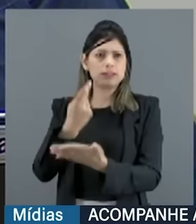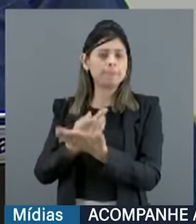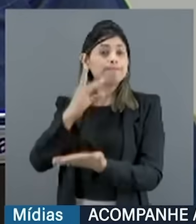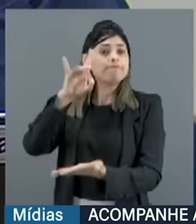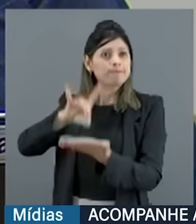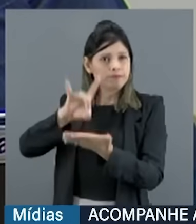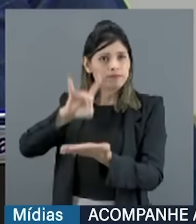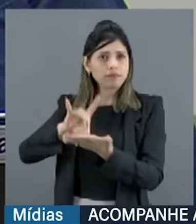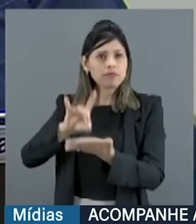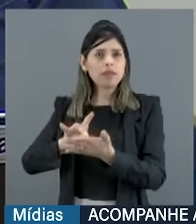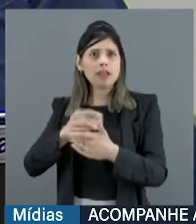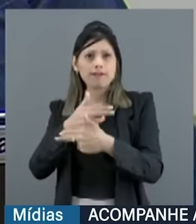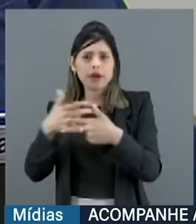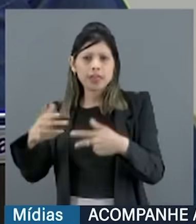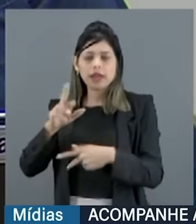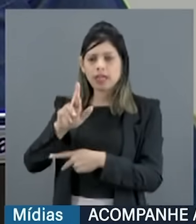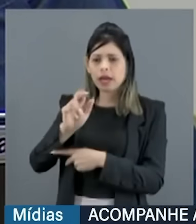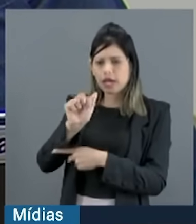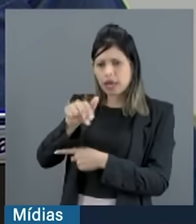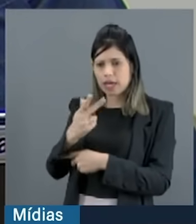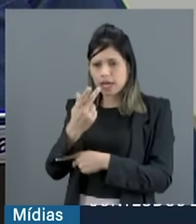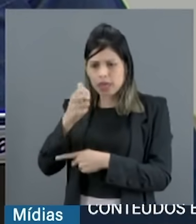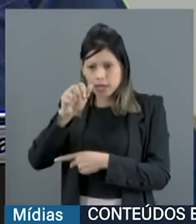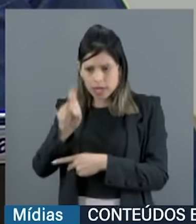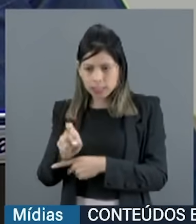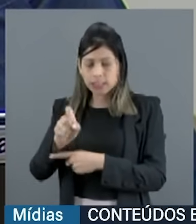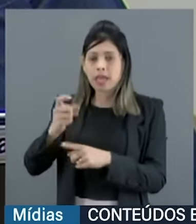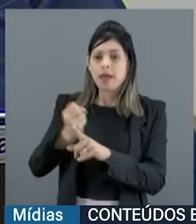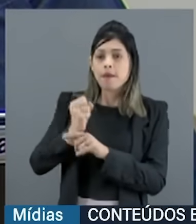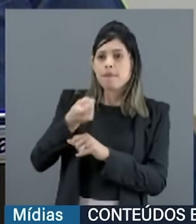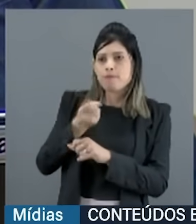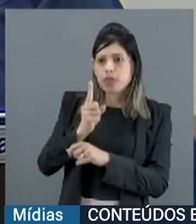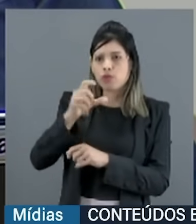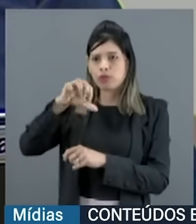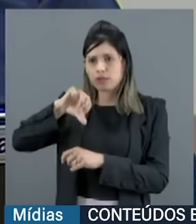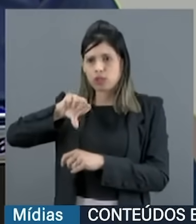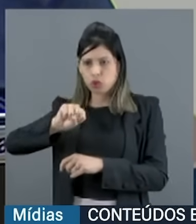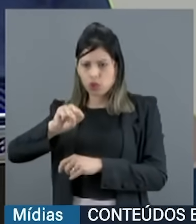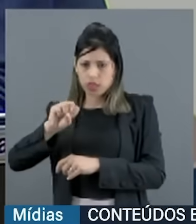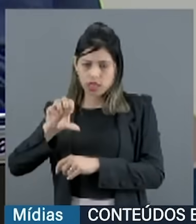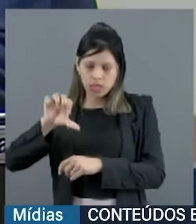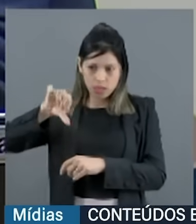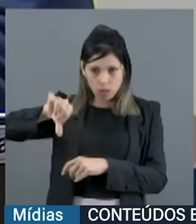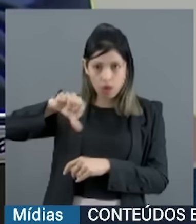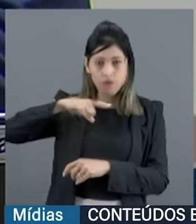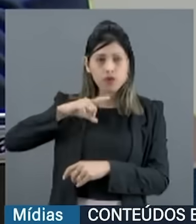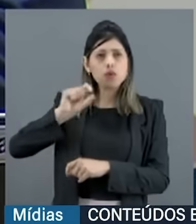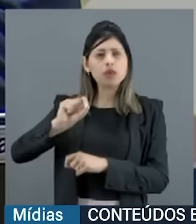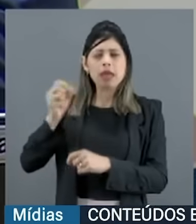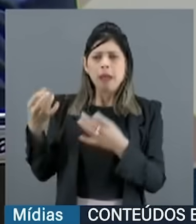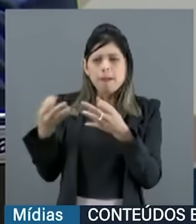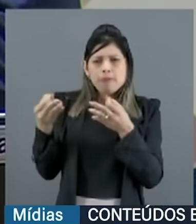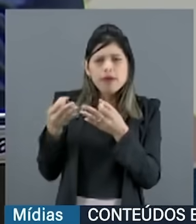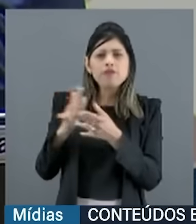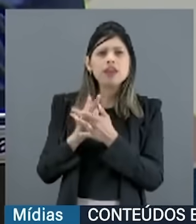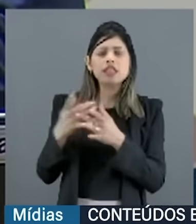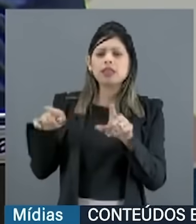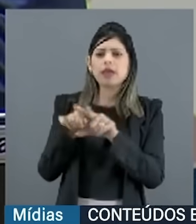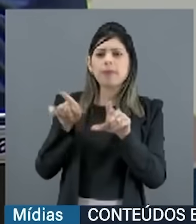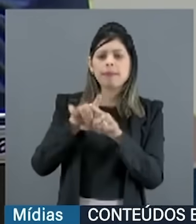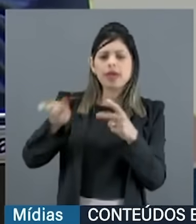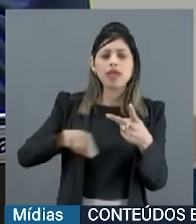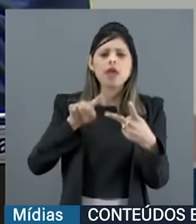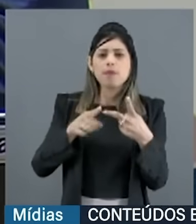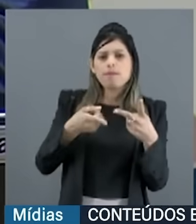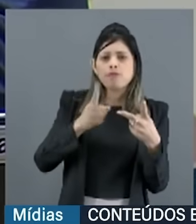elaborada inicialmente por Hans em 1939, foi de forma perfeita por Claus em